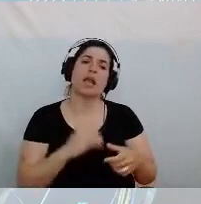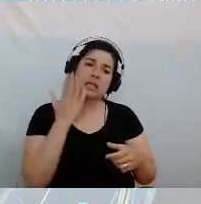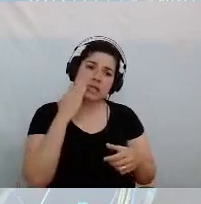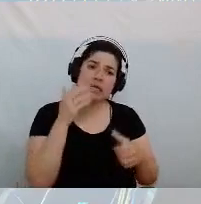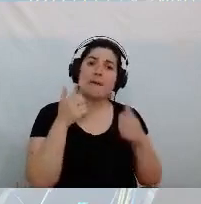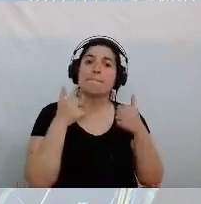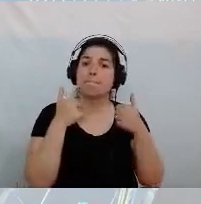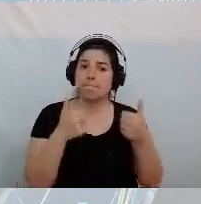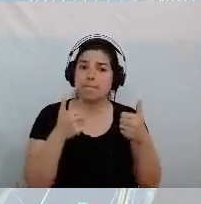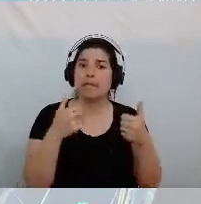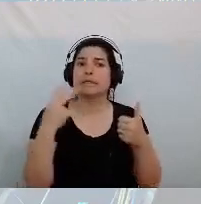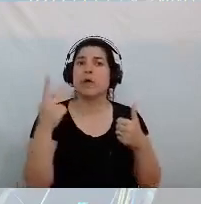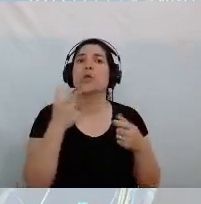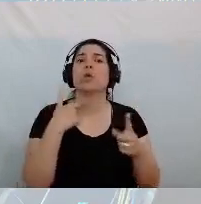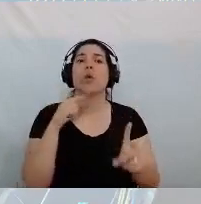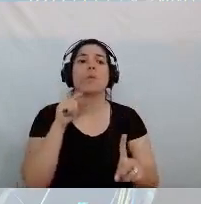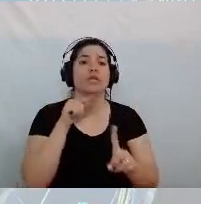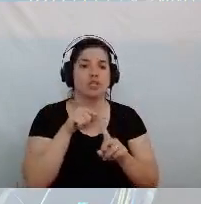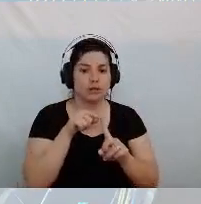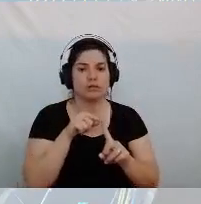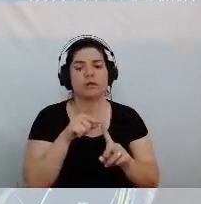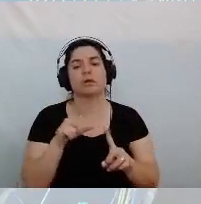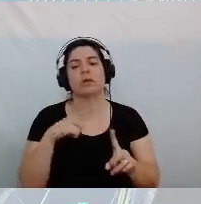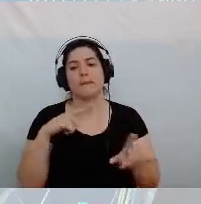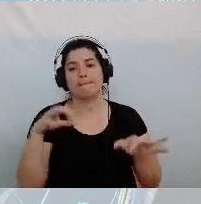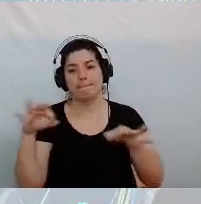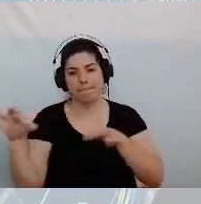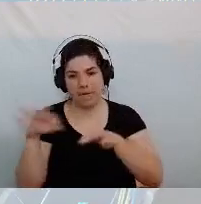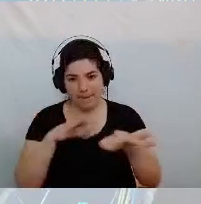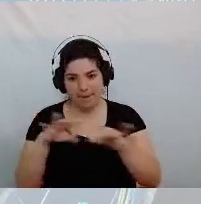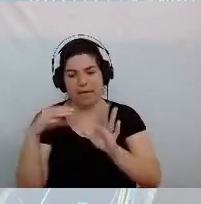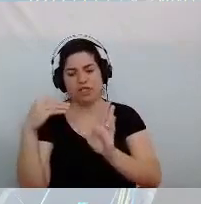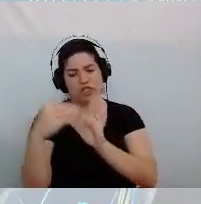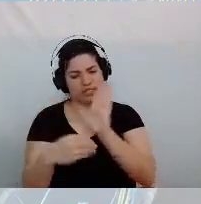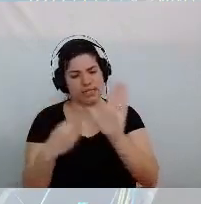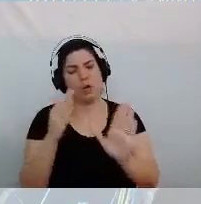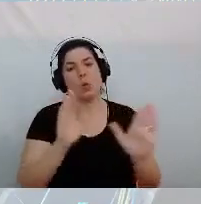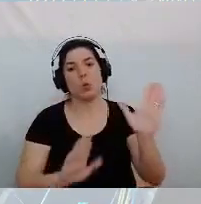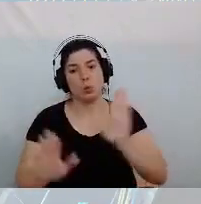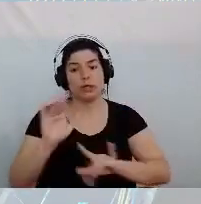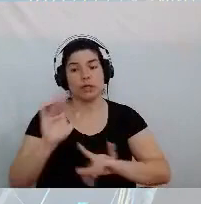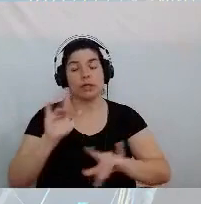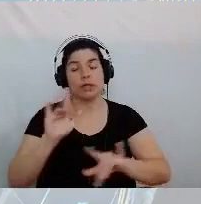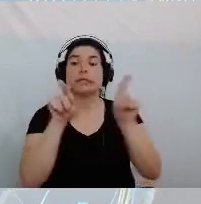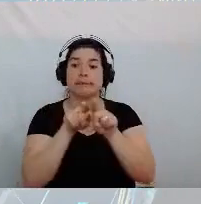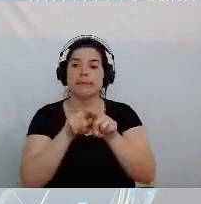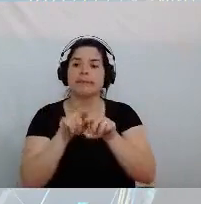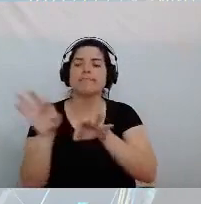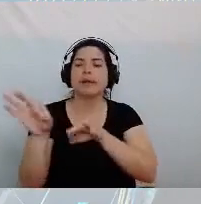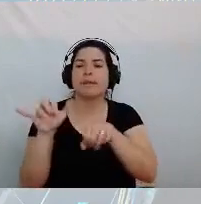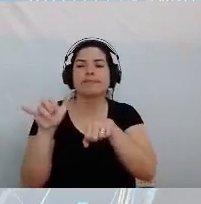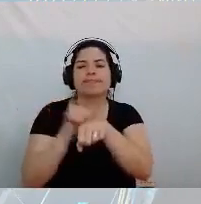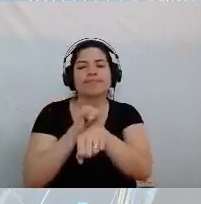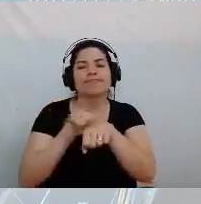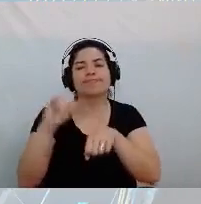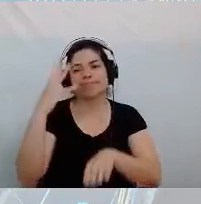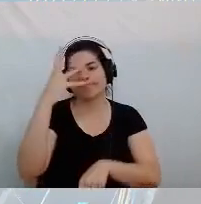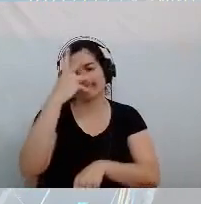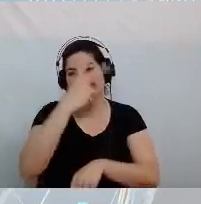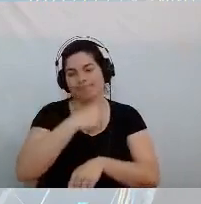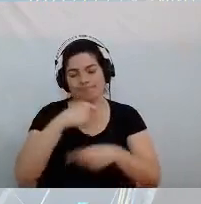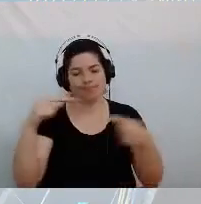a intenção formule Elabore o design de maneira criteriosa e seja Caprichoso também na